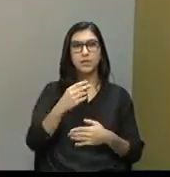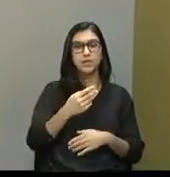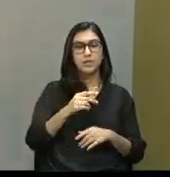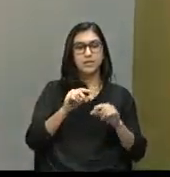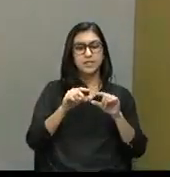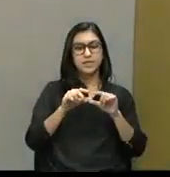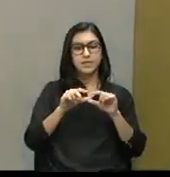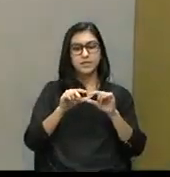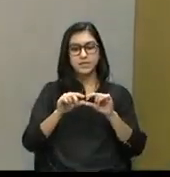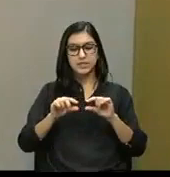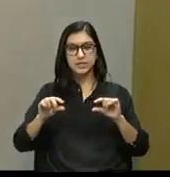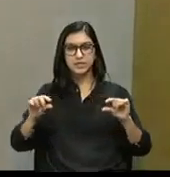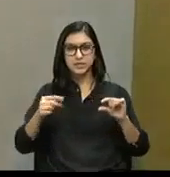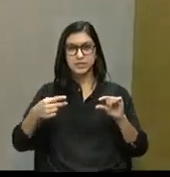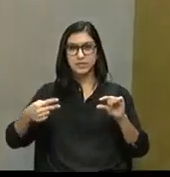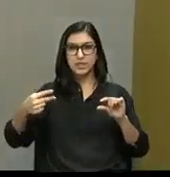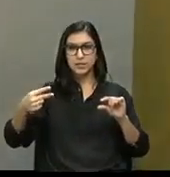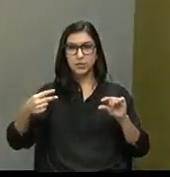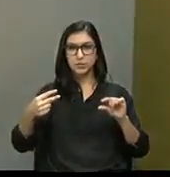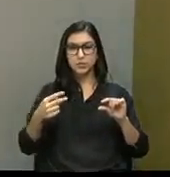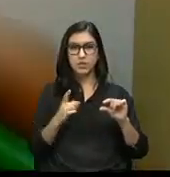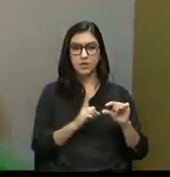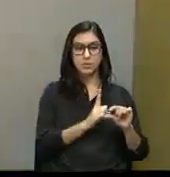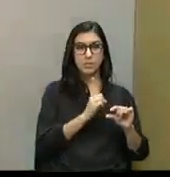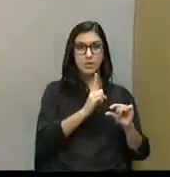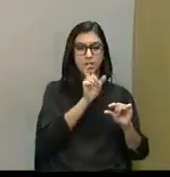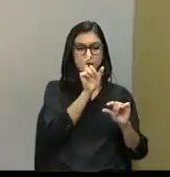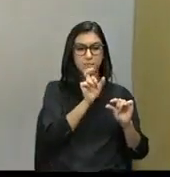segunda linha, primeira coluna. Então, ó,